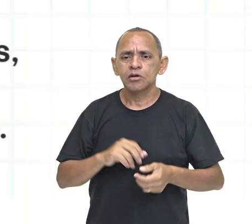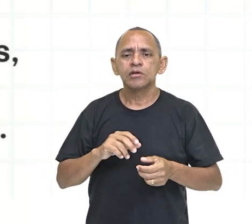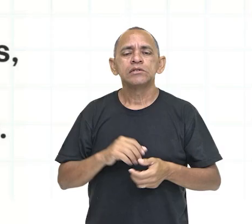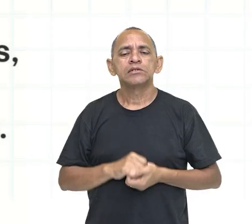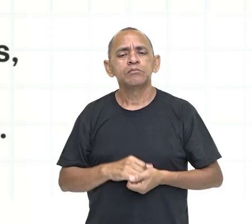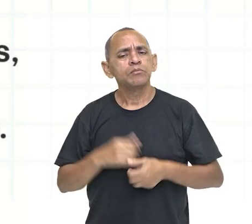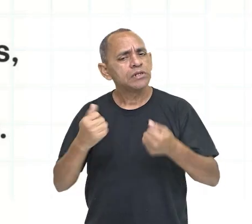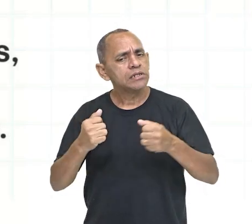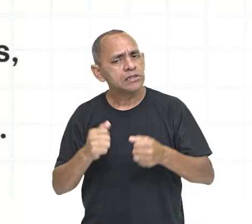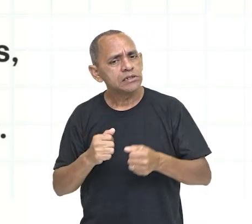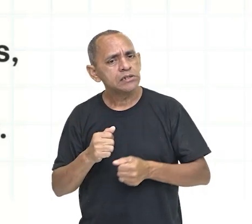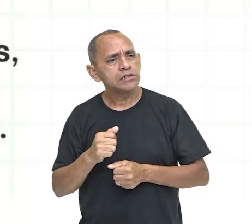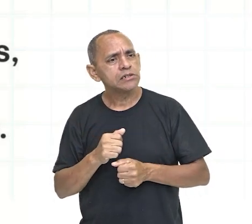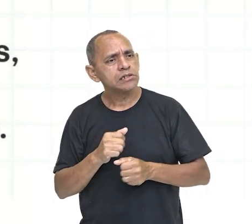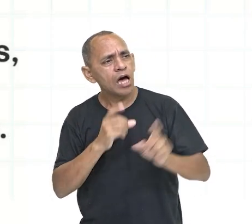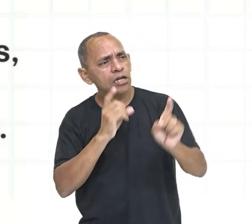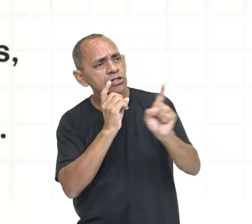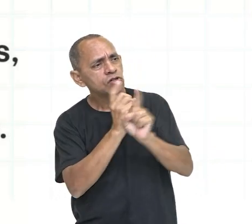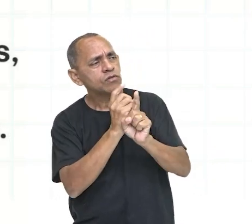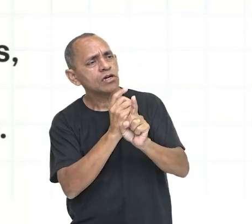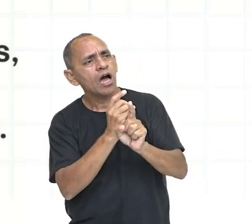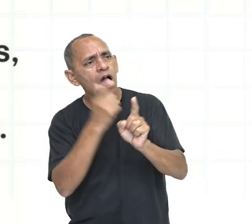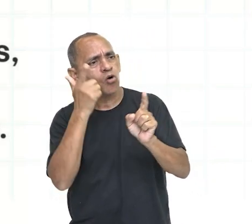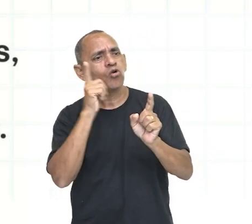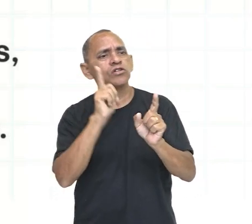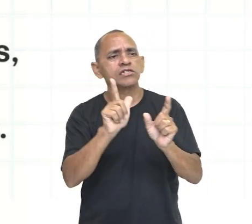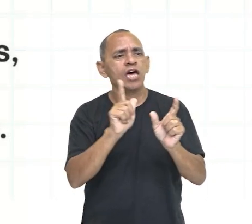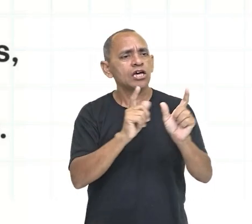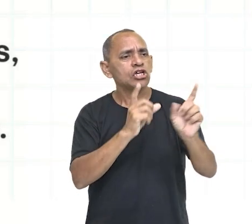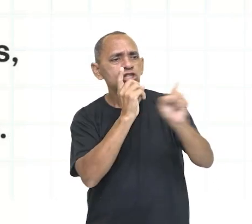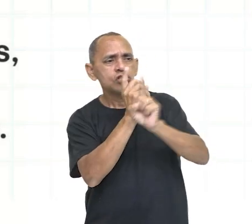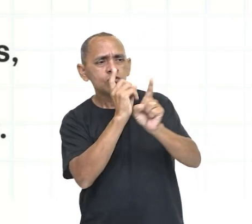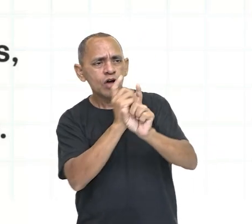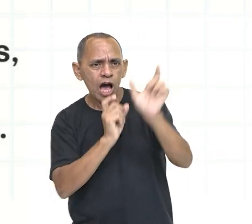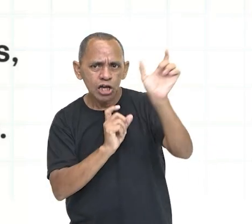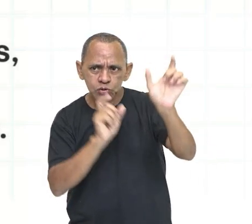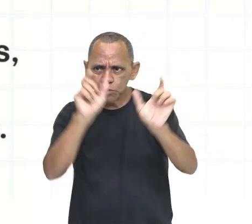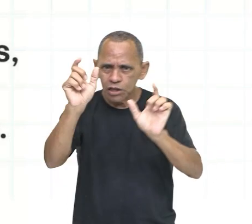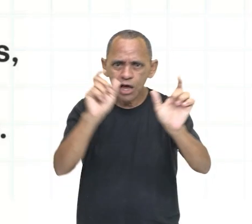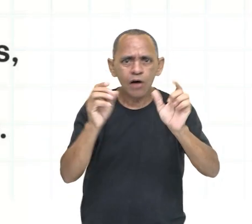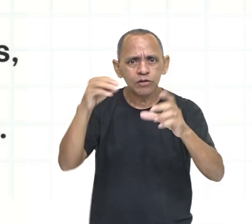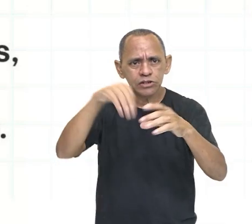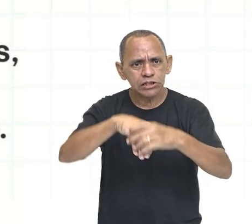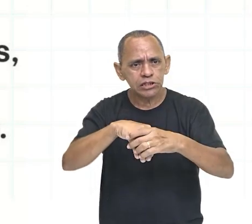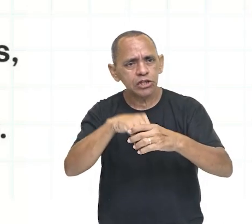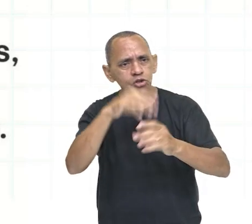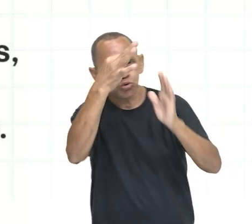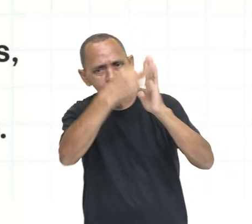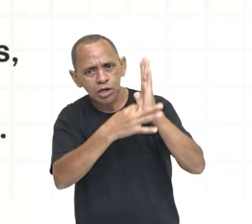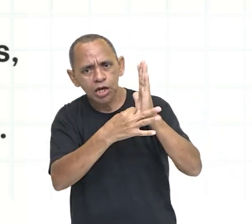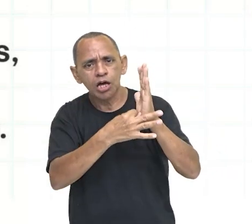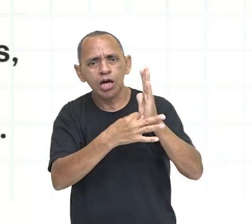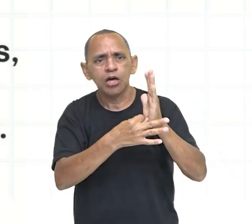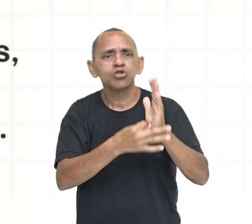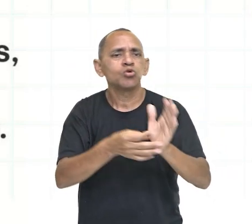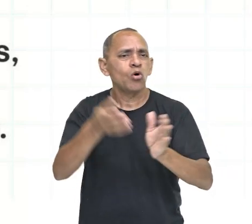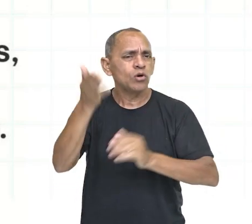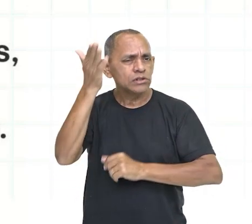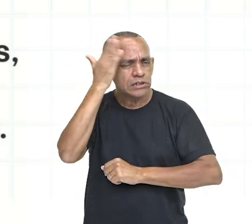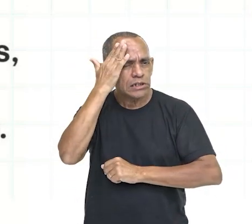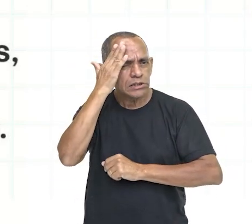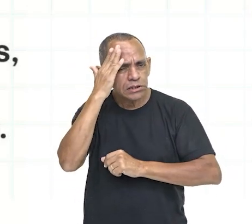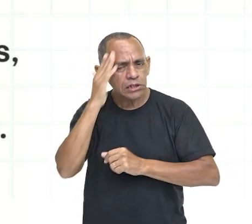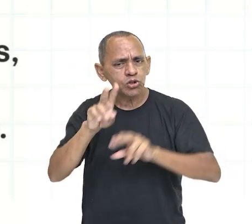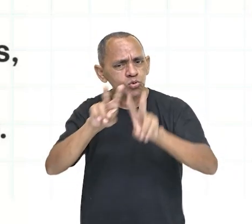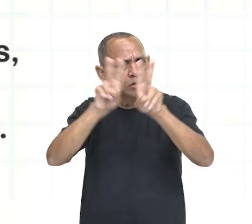necessariamente ter que ler todo o texto, palavra por palavra. Se a ideia é só você saber o assunto